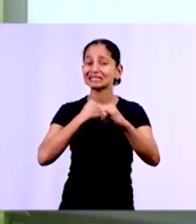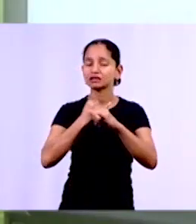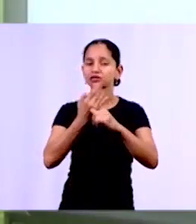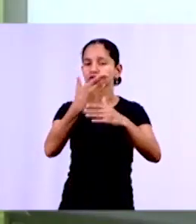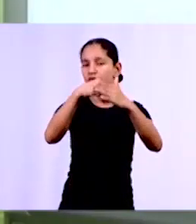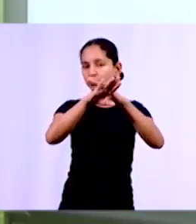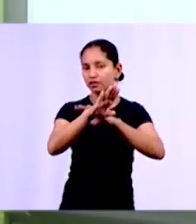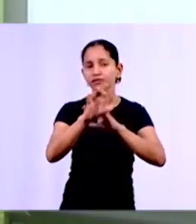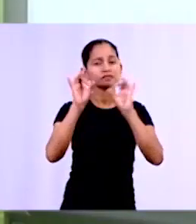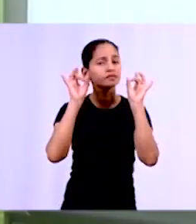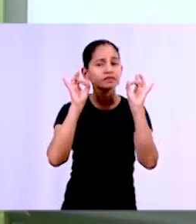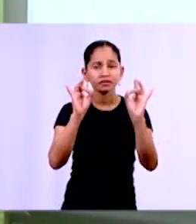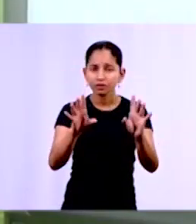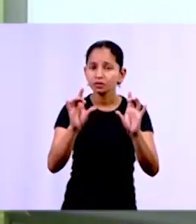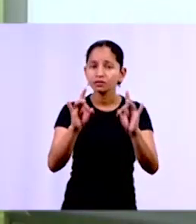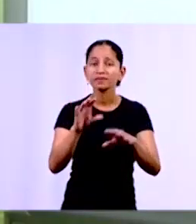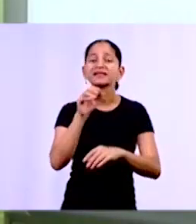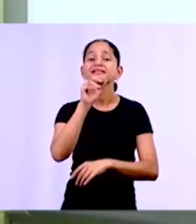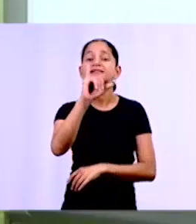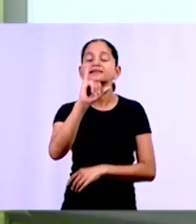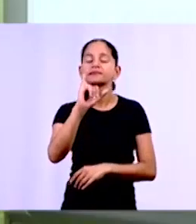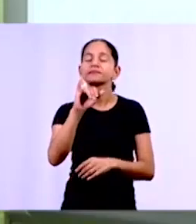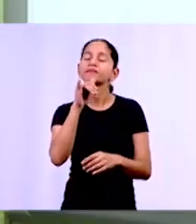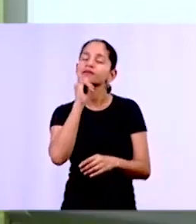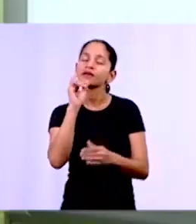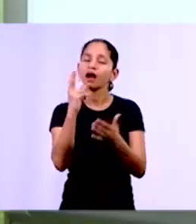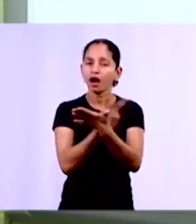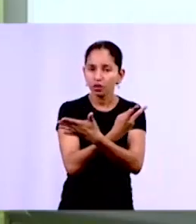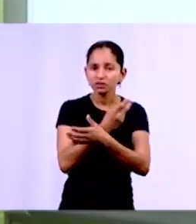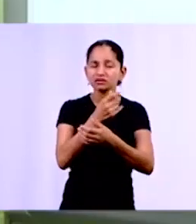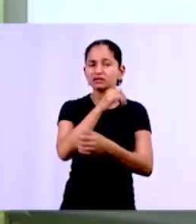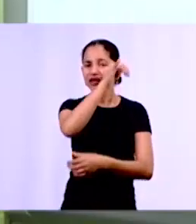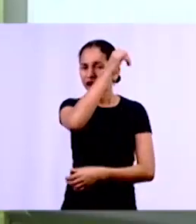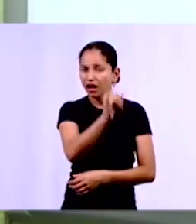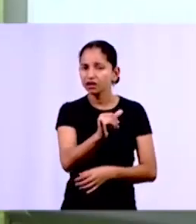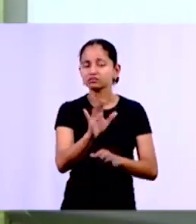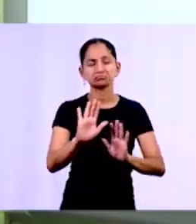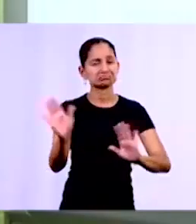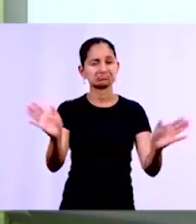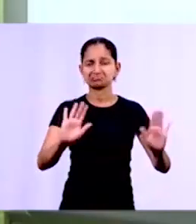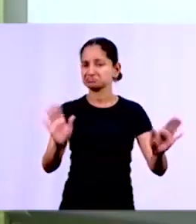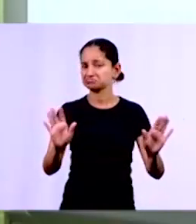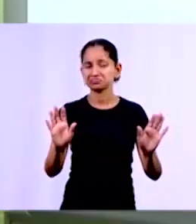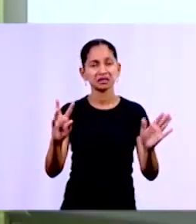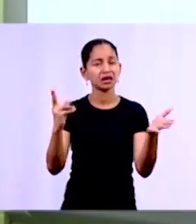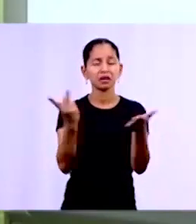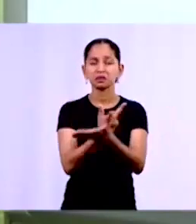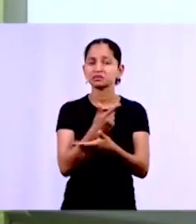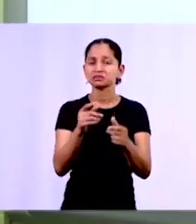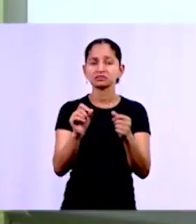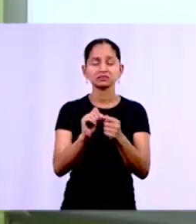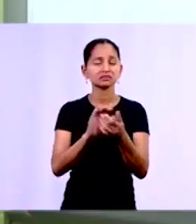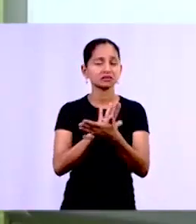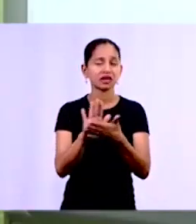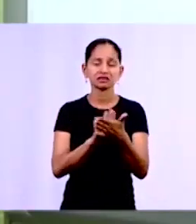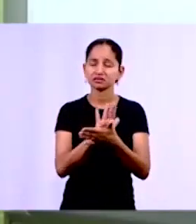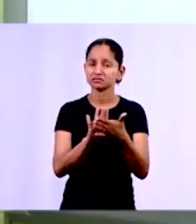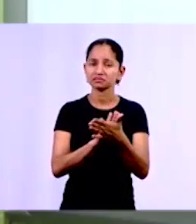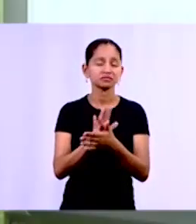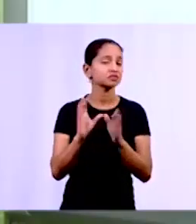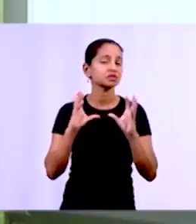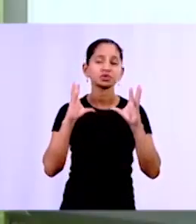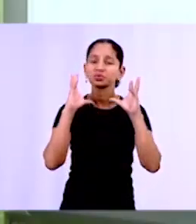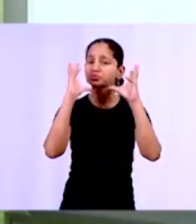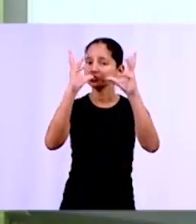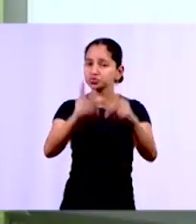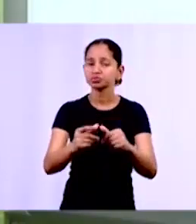Se cair um raio na sua empresa, se faltar luz, se a internet cair na sua empresa, não, está tudo na